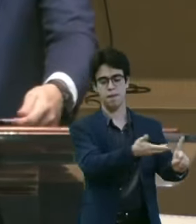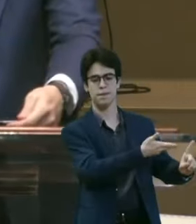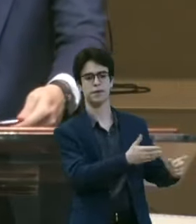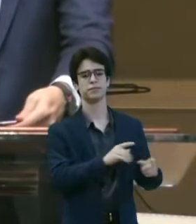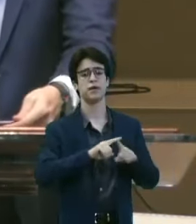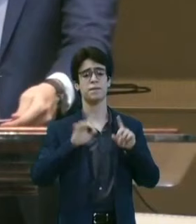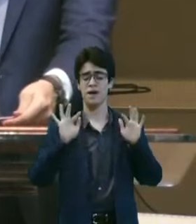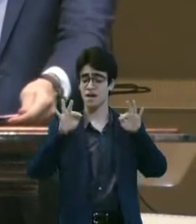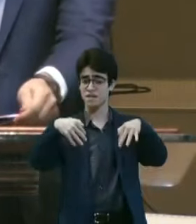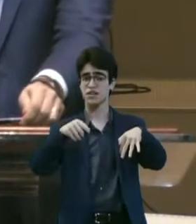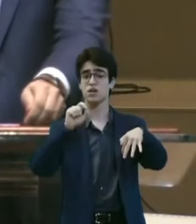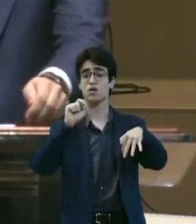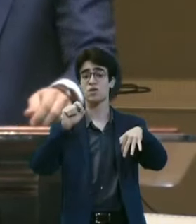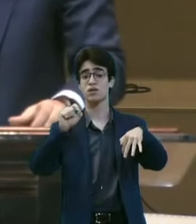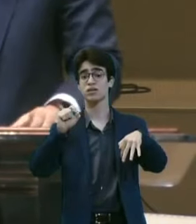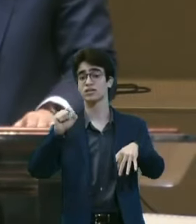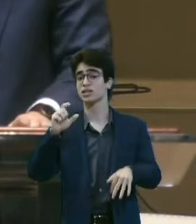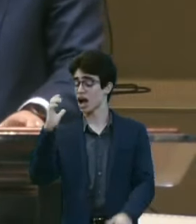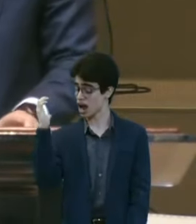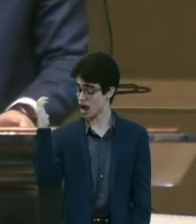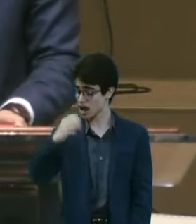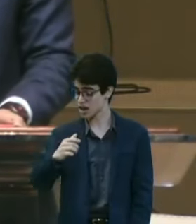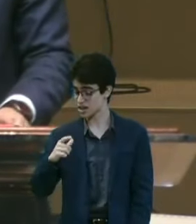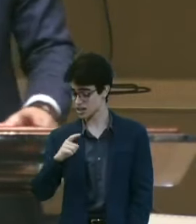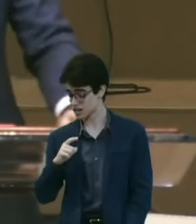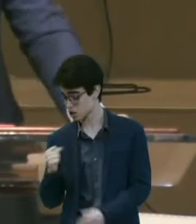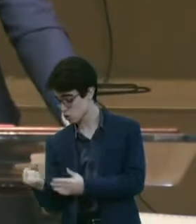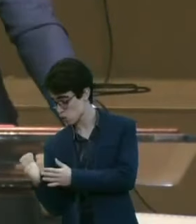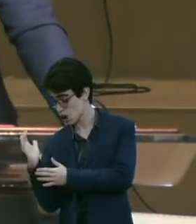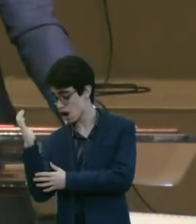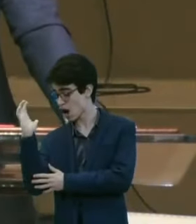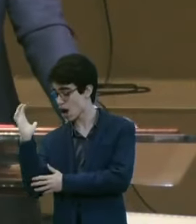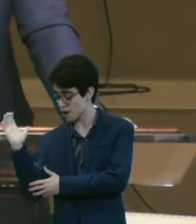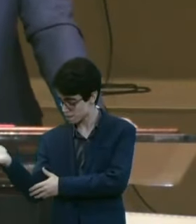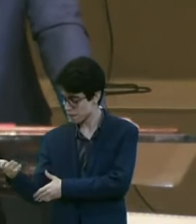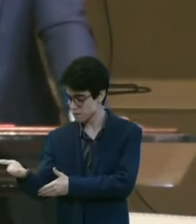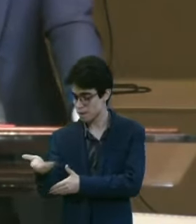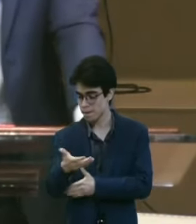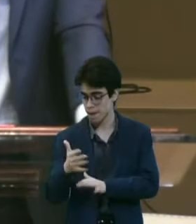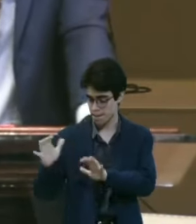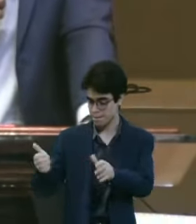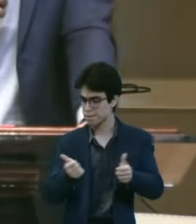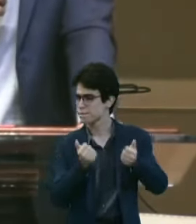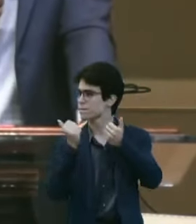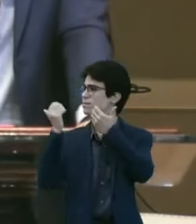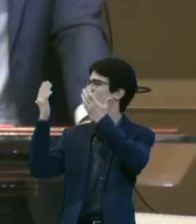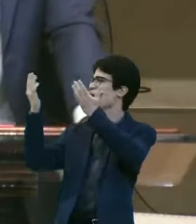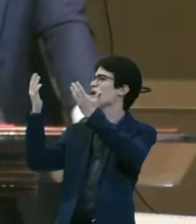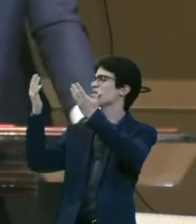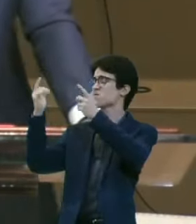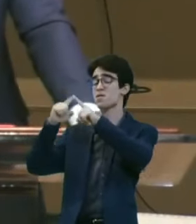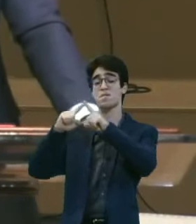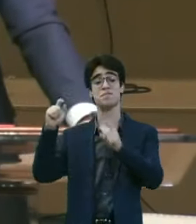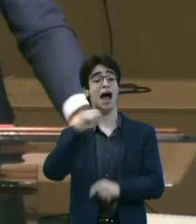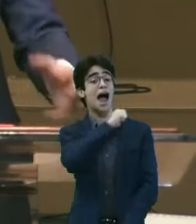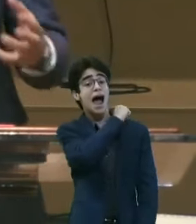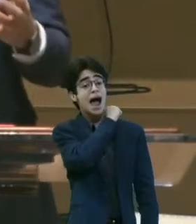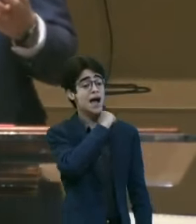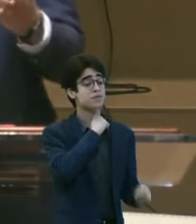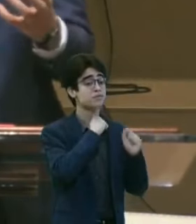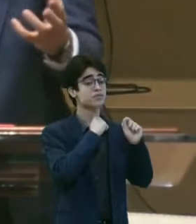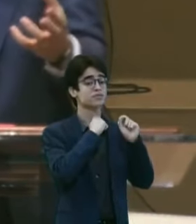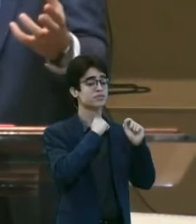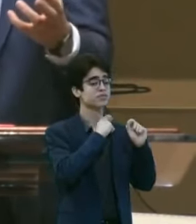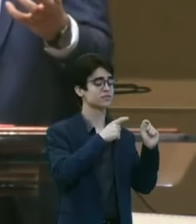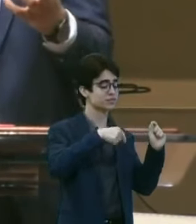tempos, trouxe Caim do fruto da terra uma oferta ao Senhor. Abel, por sua vez, trouxe